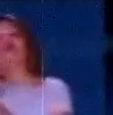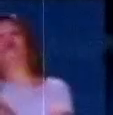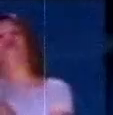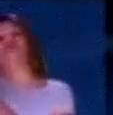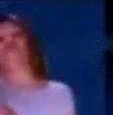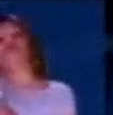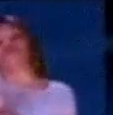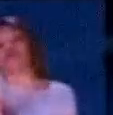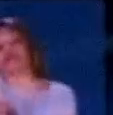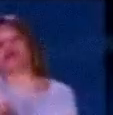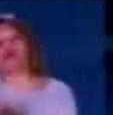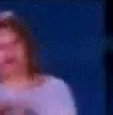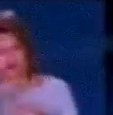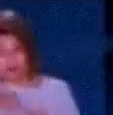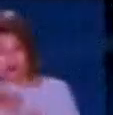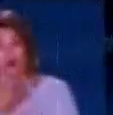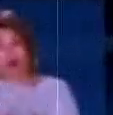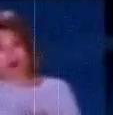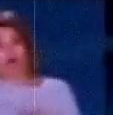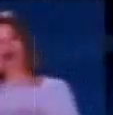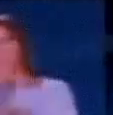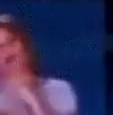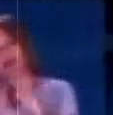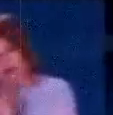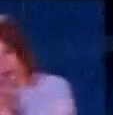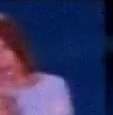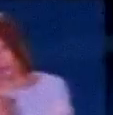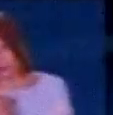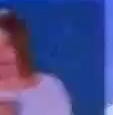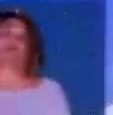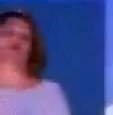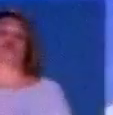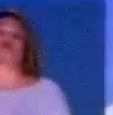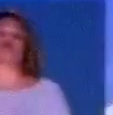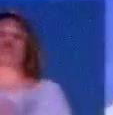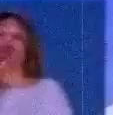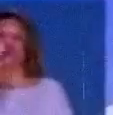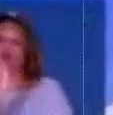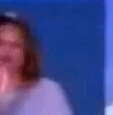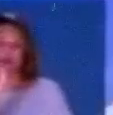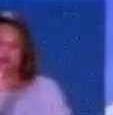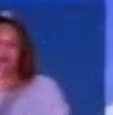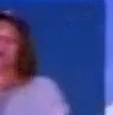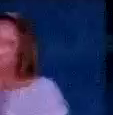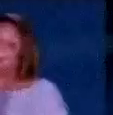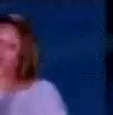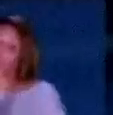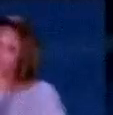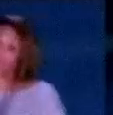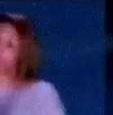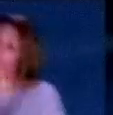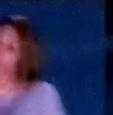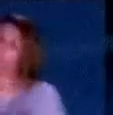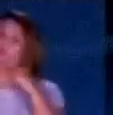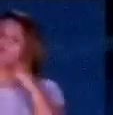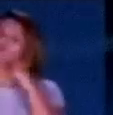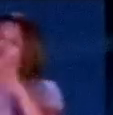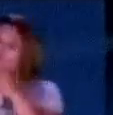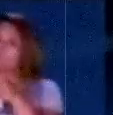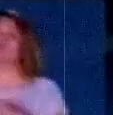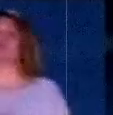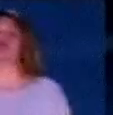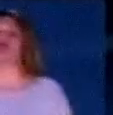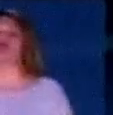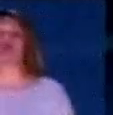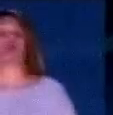empregos no meu governo nos próximos 4 anos. Cabo Daciolo, 45 segundos. Só tem um jeito do povo voltar a trabalhar. Nós tivemos